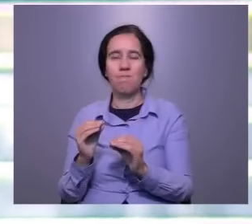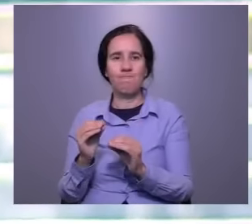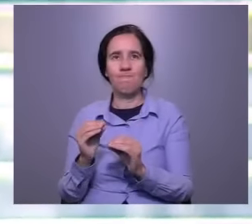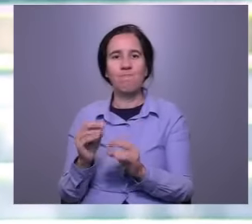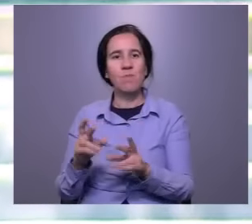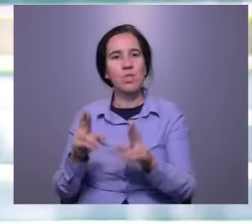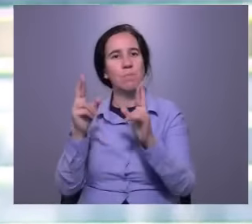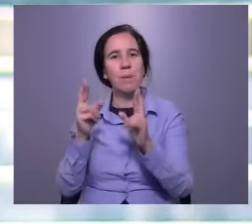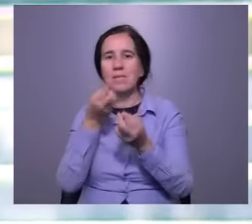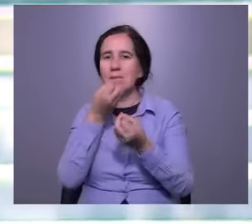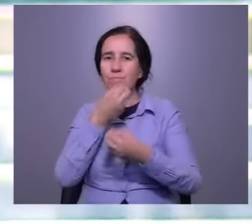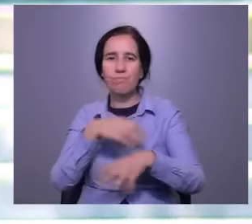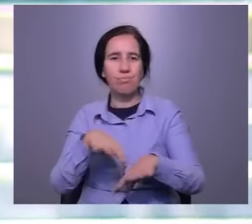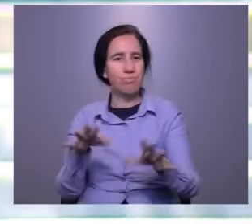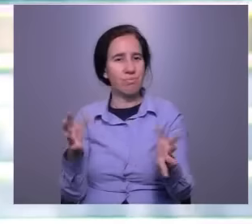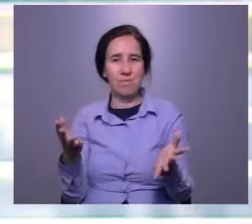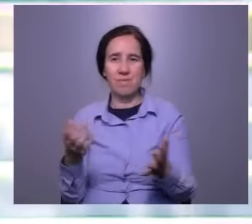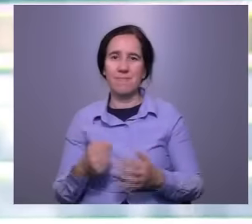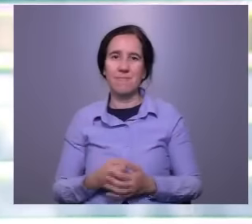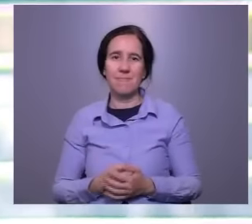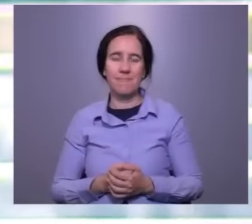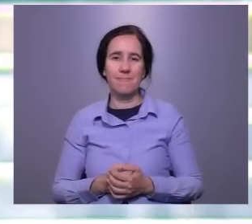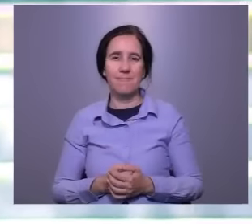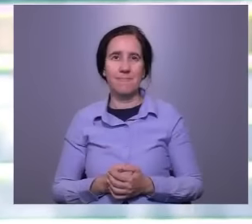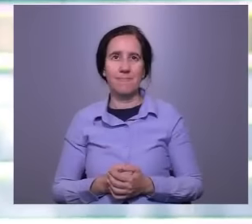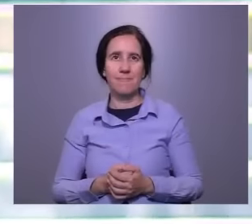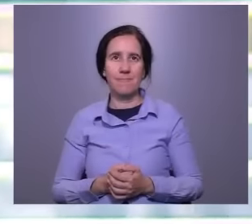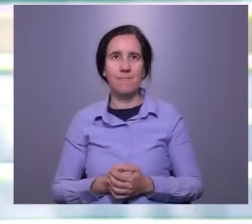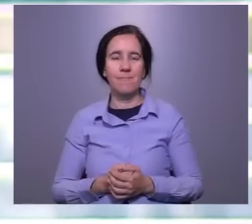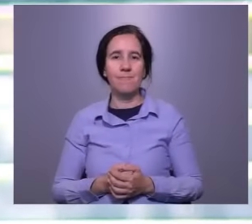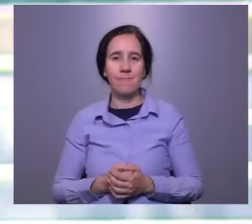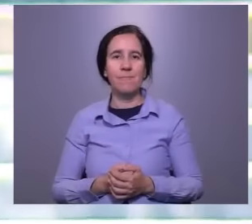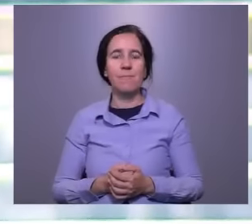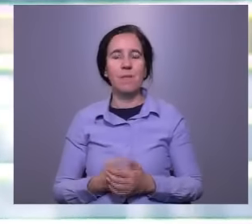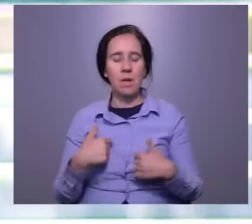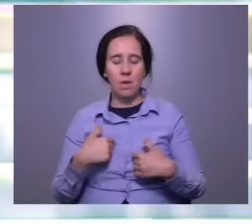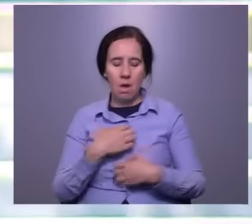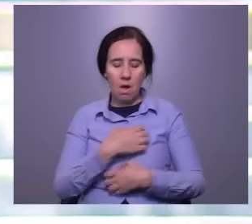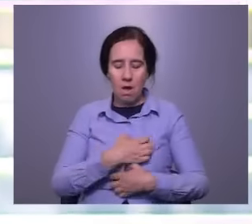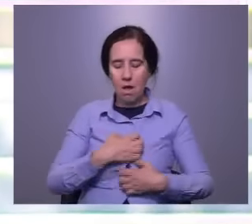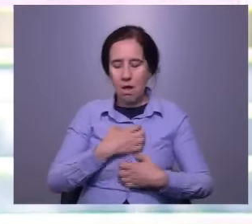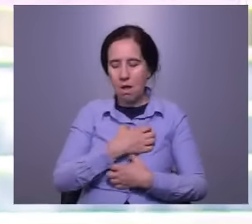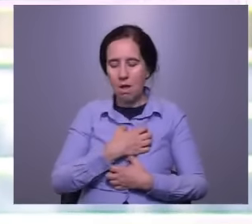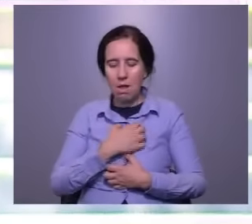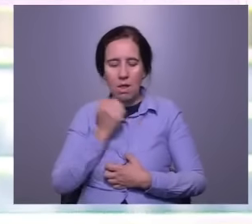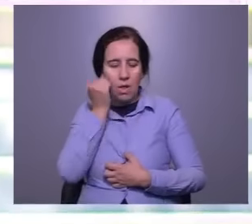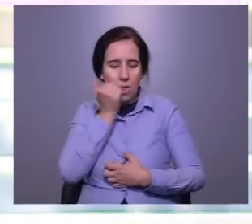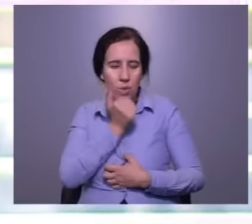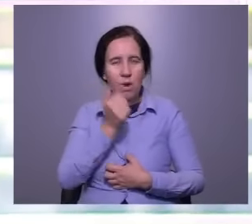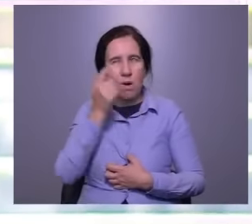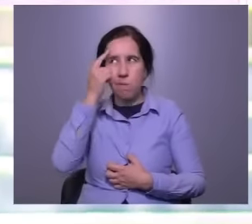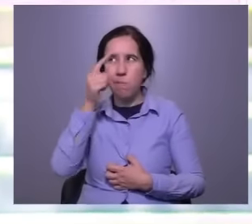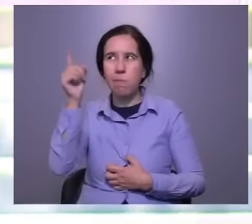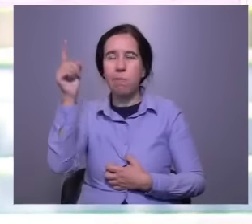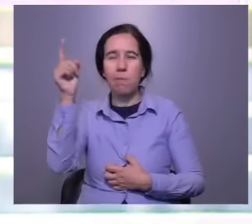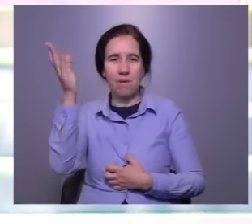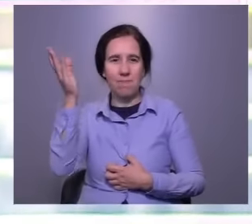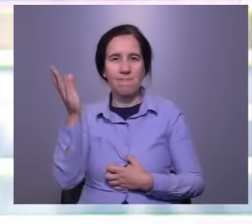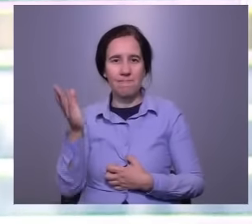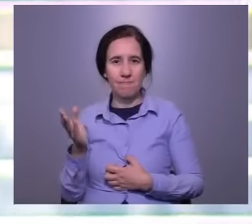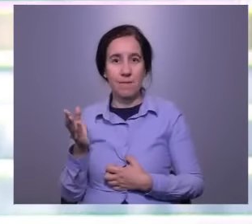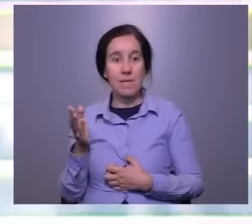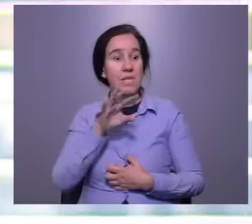no coração de muitos. E sabemos também que o ser humano sem Deus